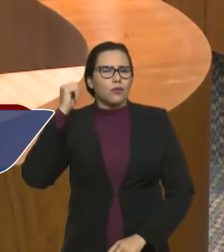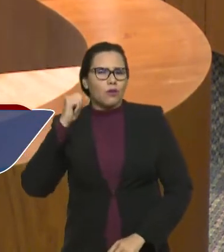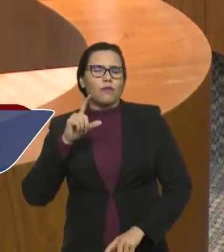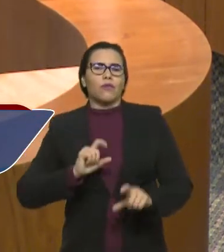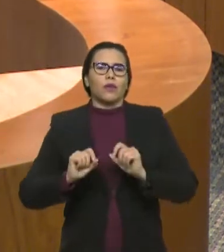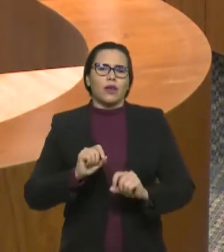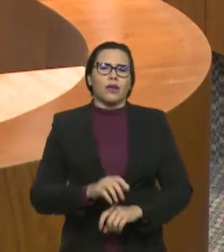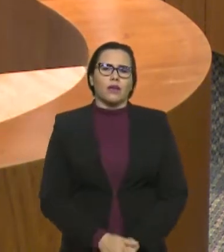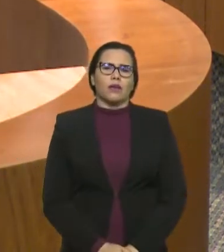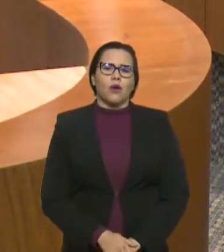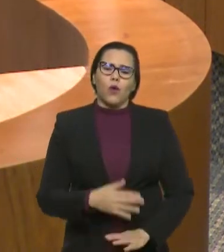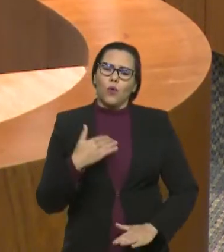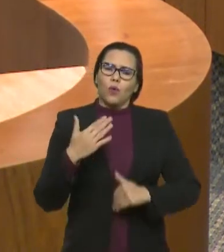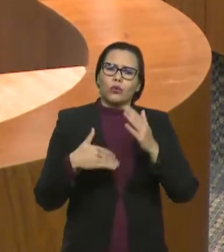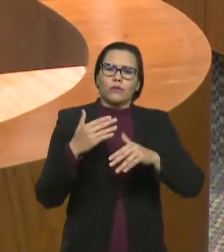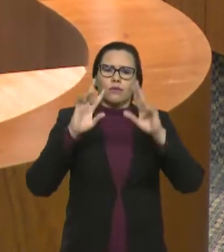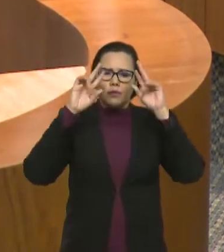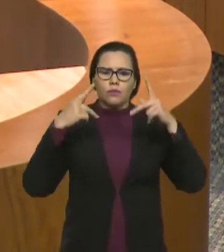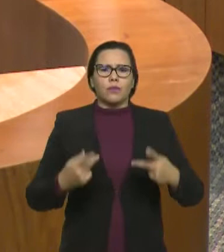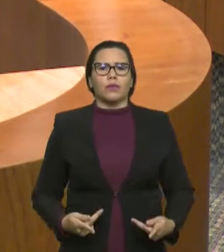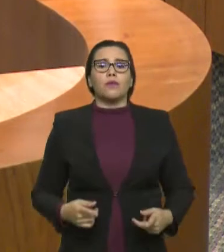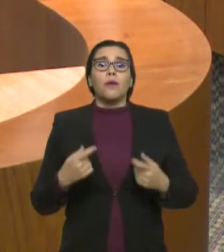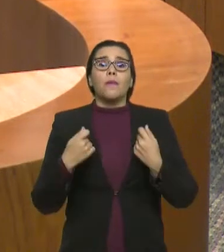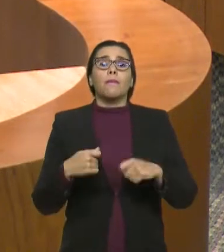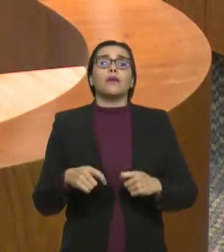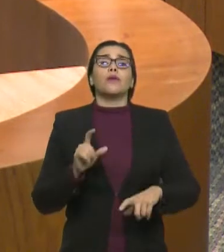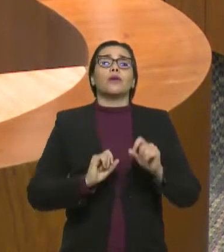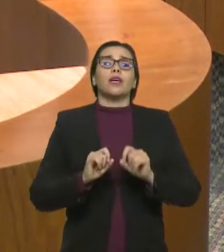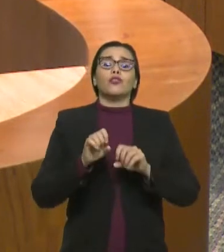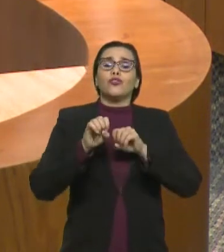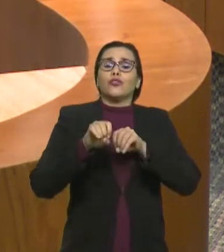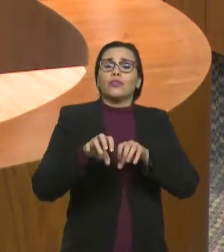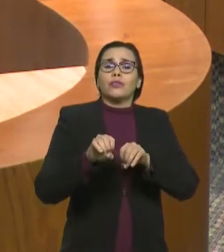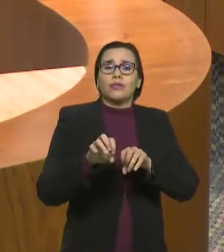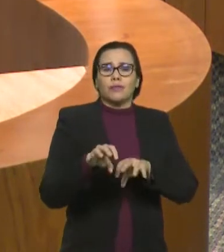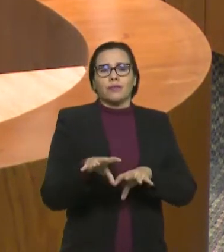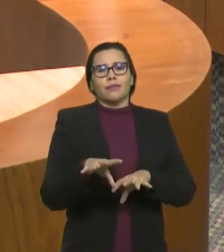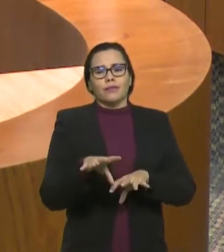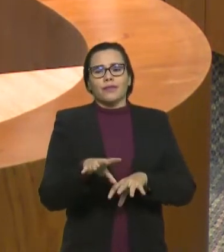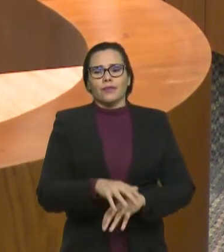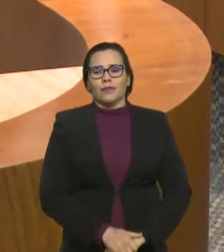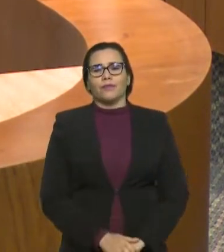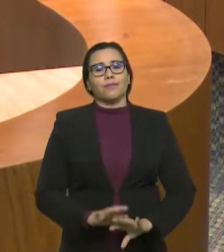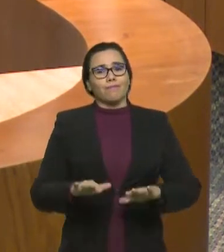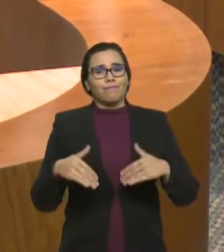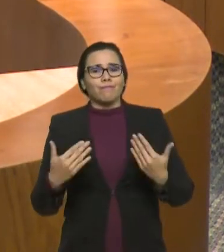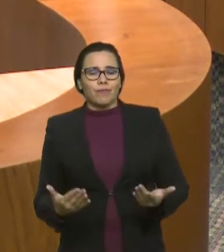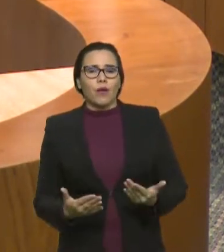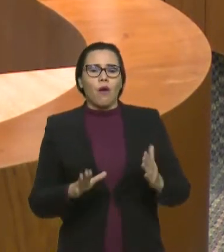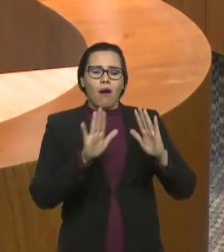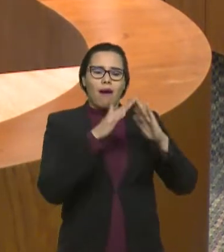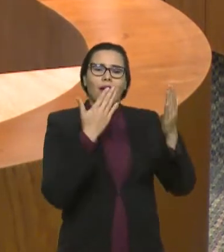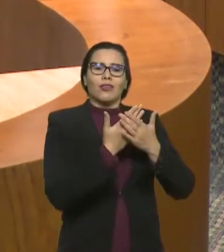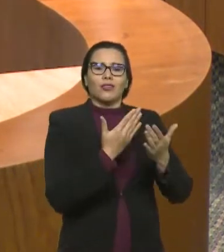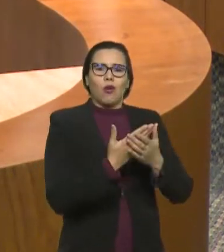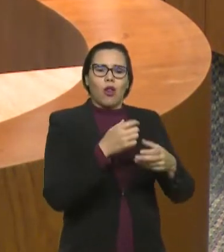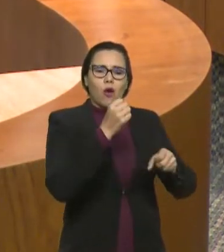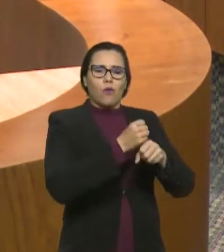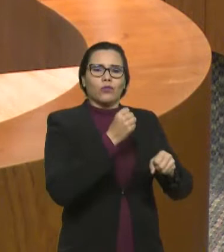Então, a ação dessas quadras, da entrega de uma escola, vem como concretude, vem